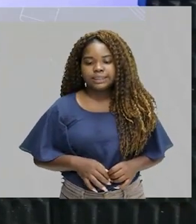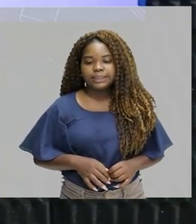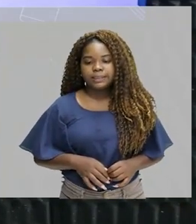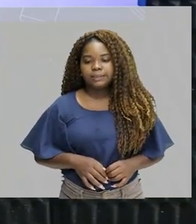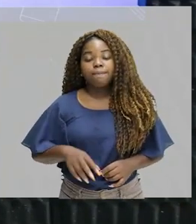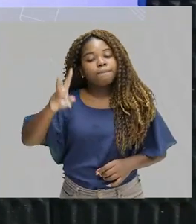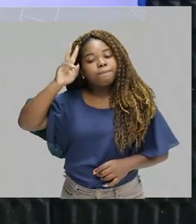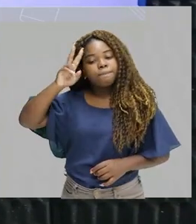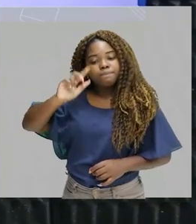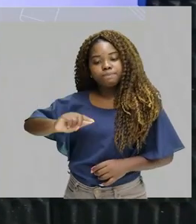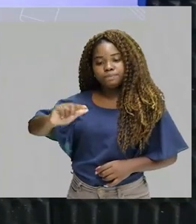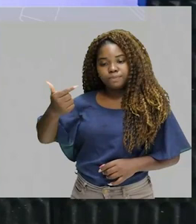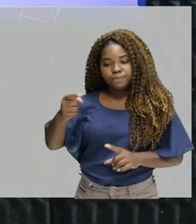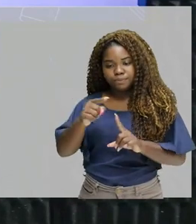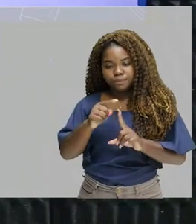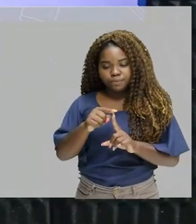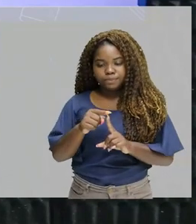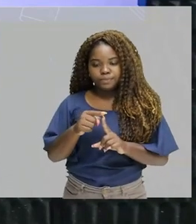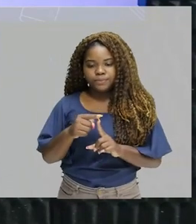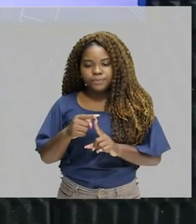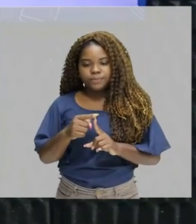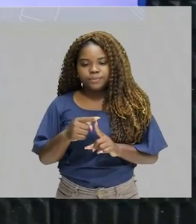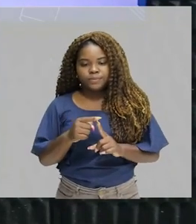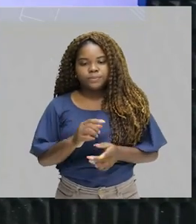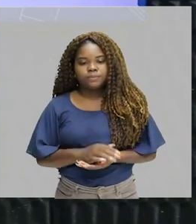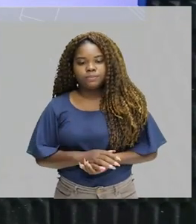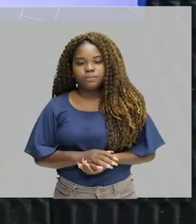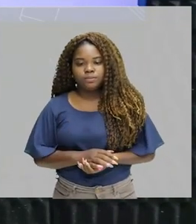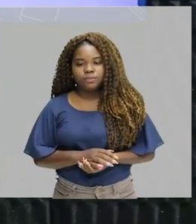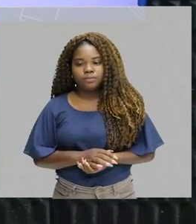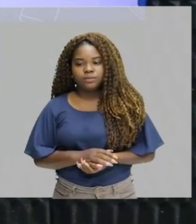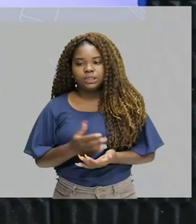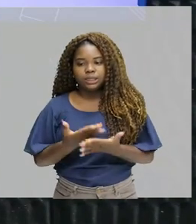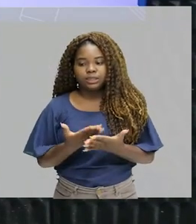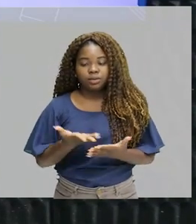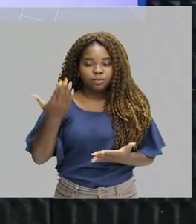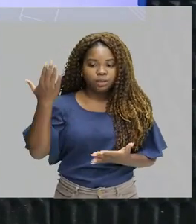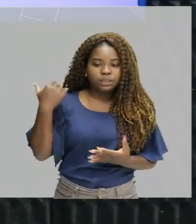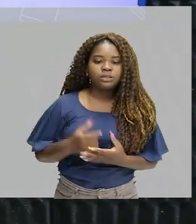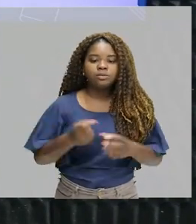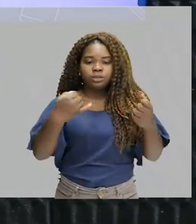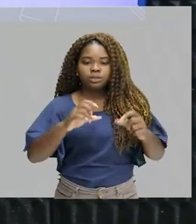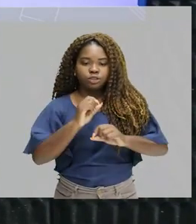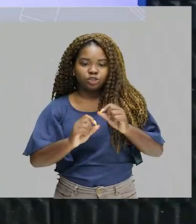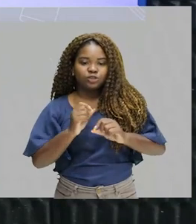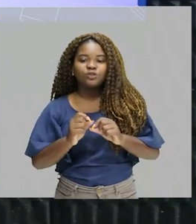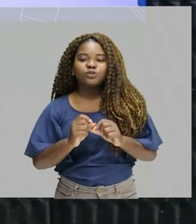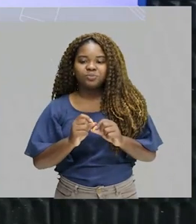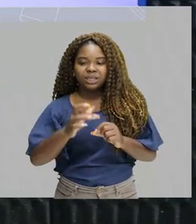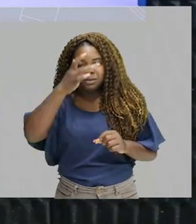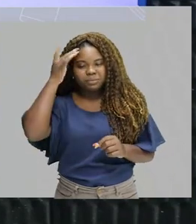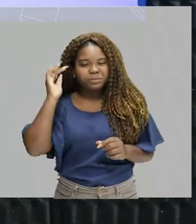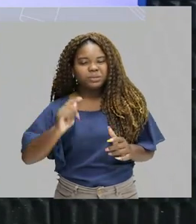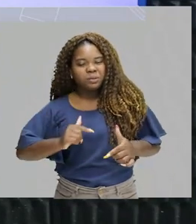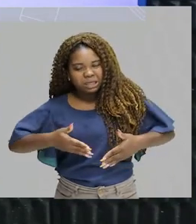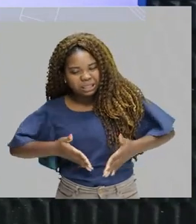tá lembra que nas outras que a gente estudou na parte um a gente falava muito de hereditariedade né ah a pessoa já nasceu ali naquele